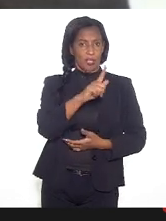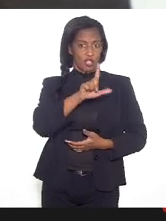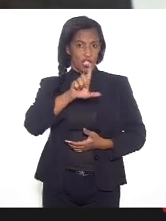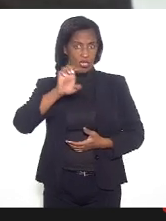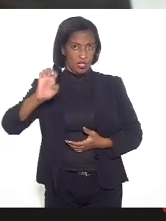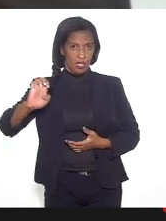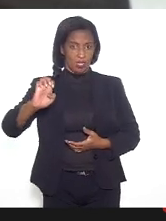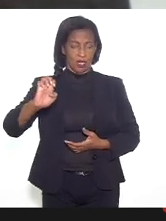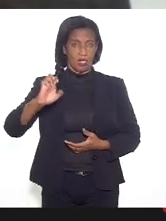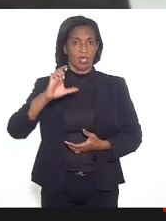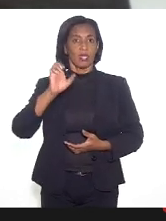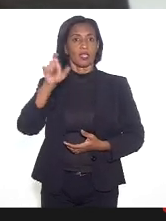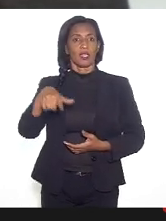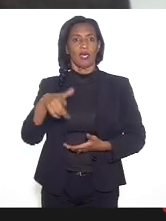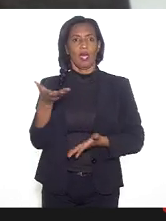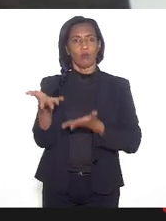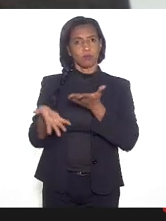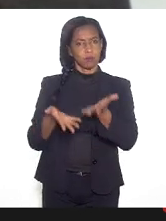Estado, que é a